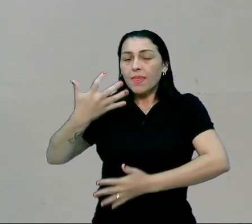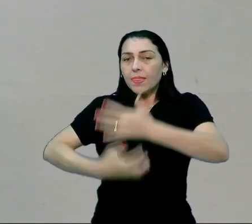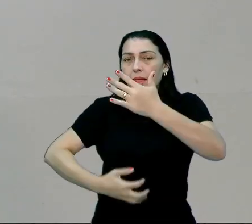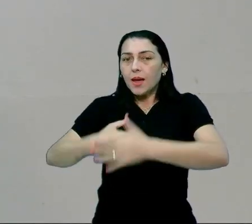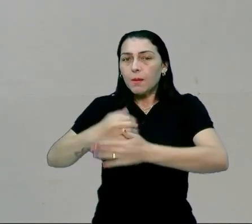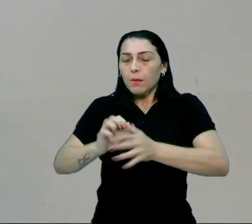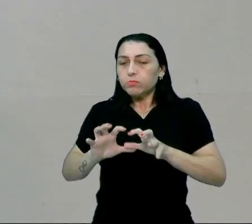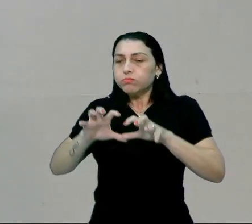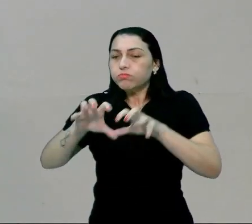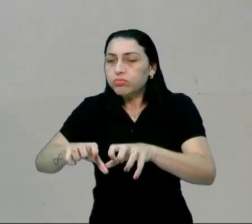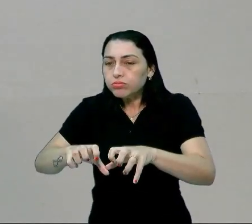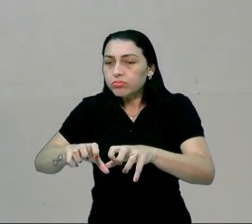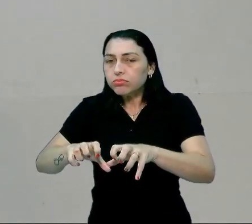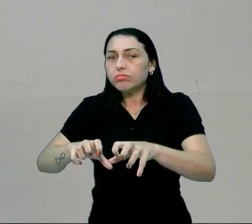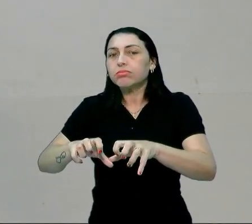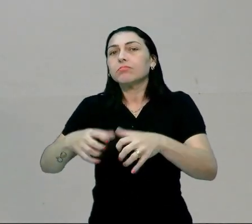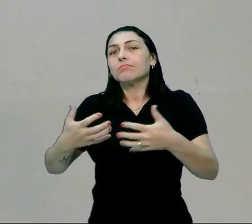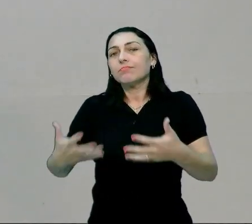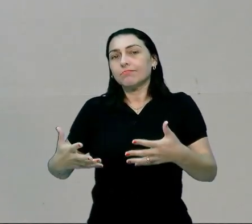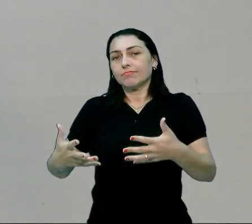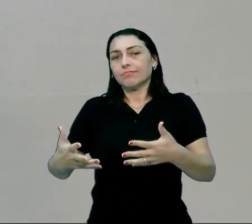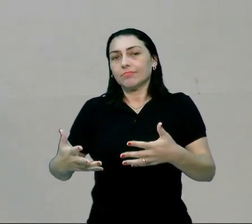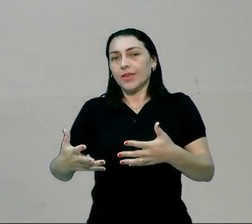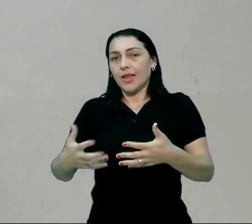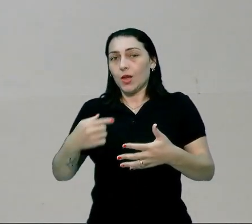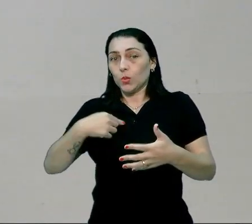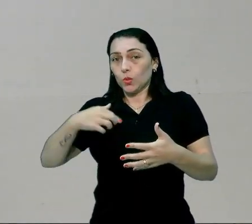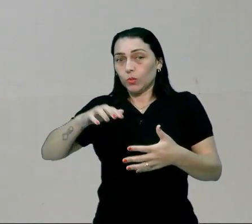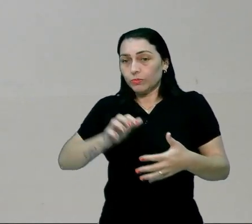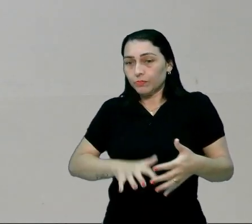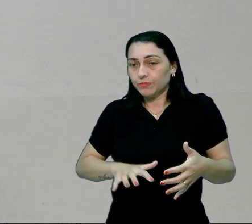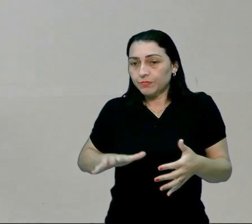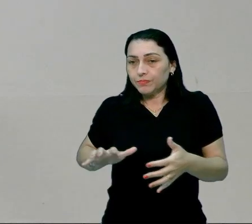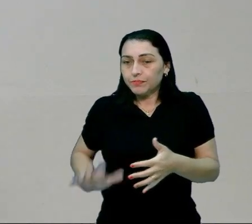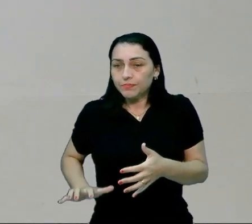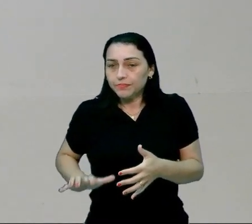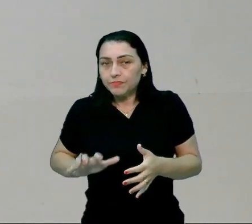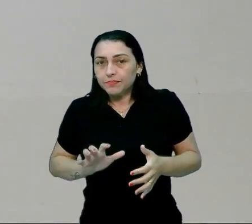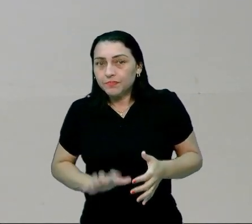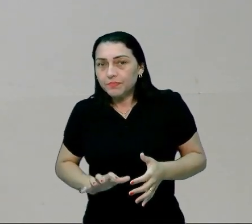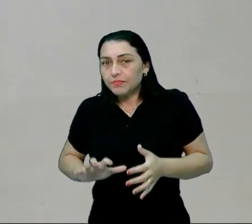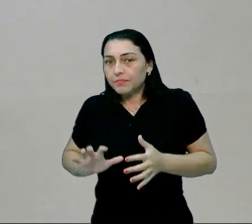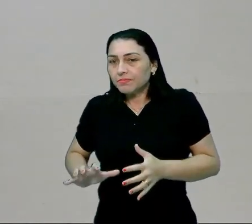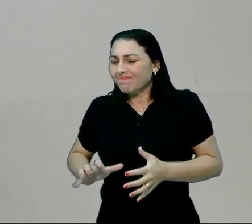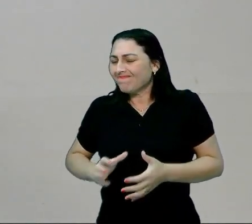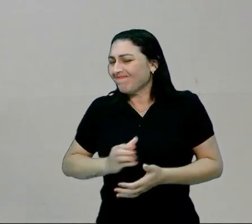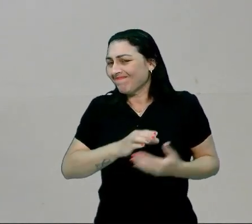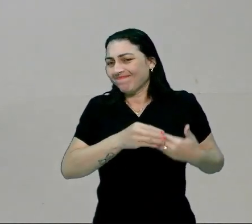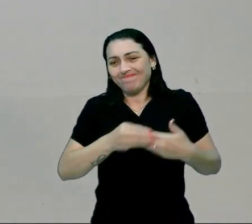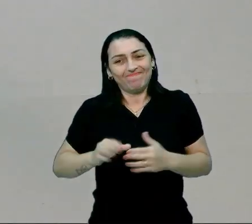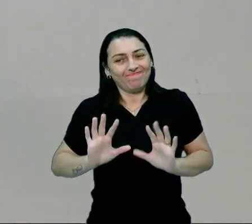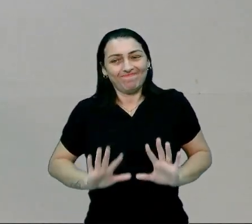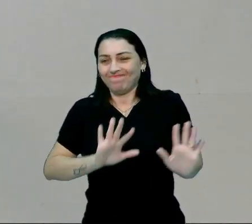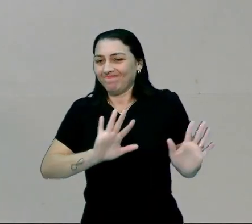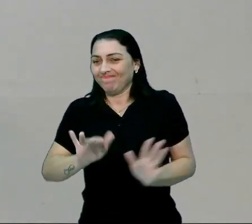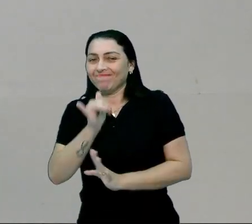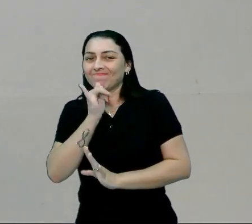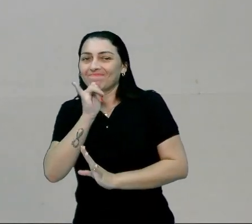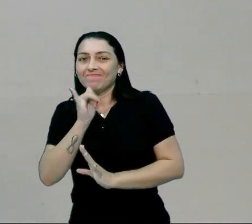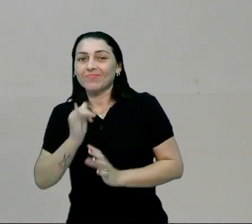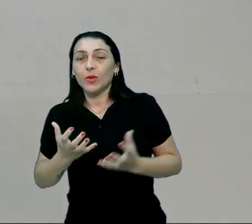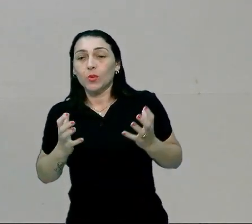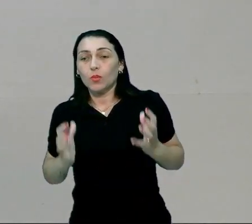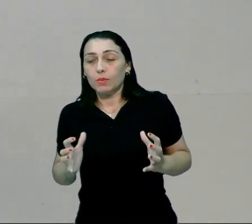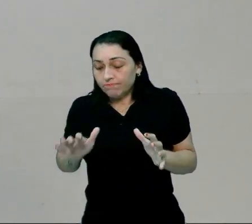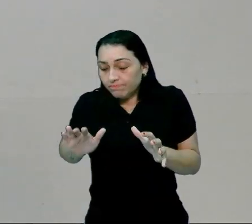do avanço do adversário. Quando eu estou driblando, estou com a bola, cadê minha bola? Não tenho uma bola aqui para fazer um exemplo. Mas eu estou